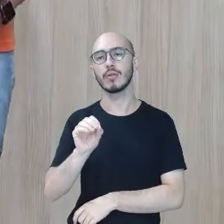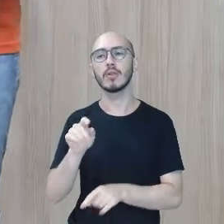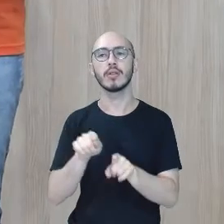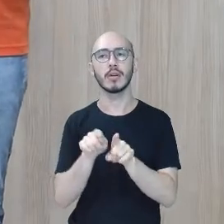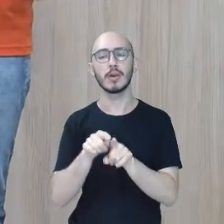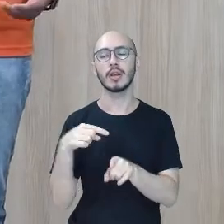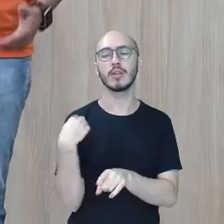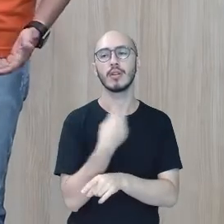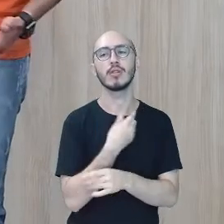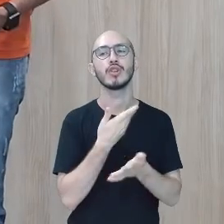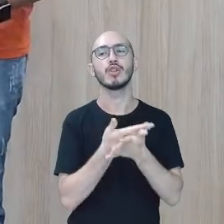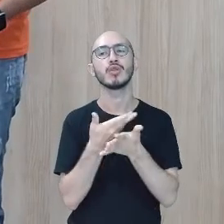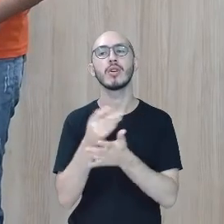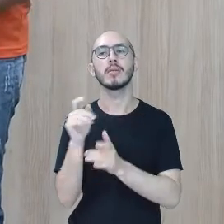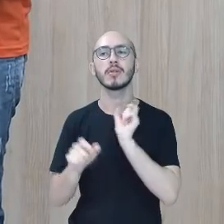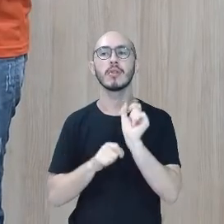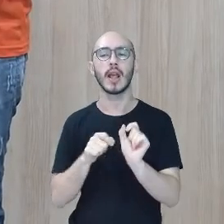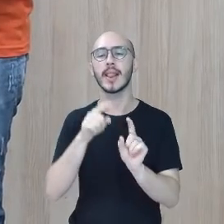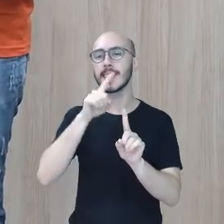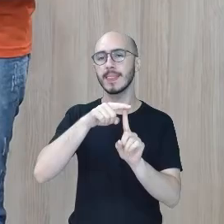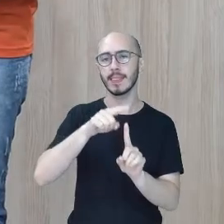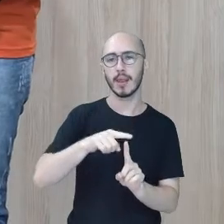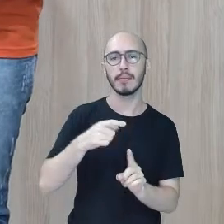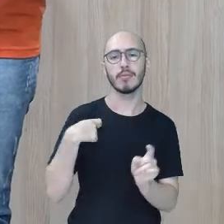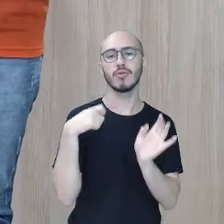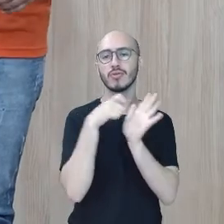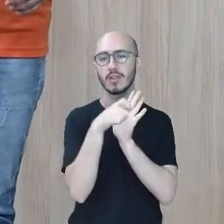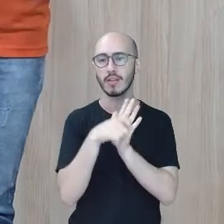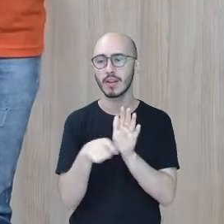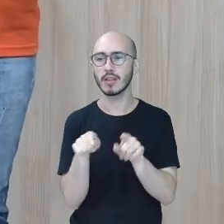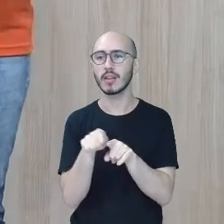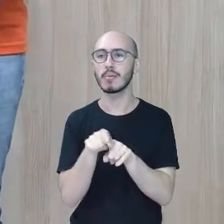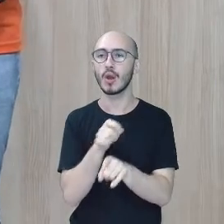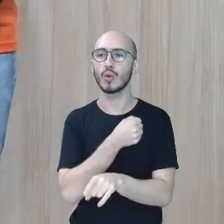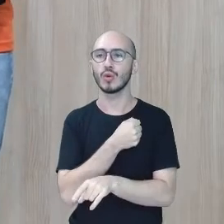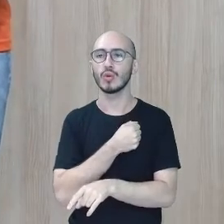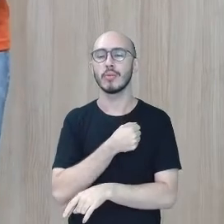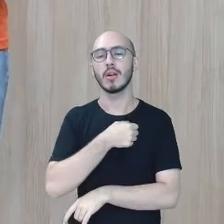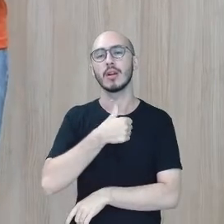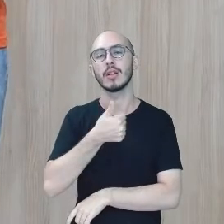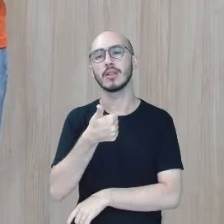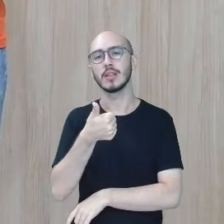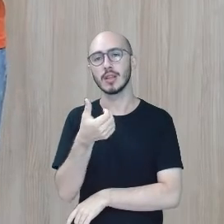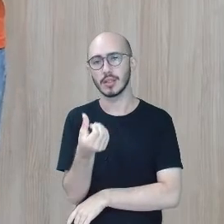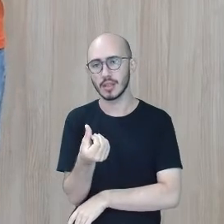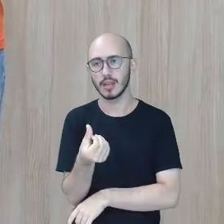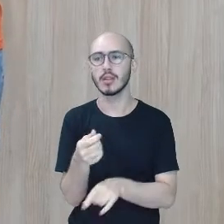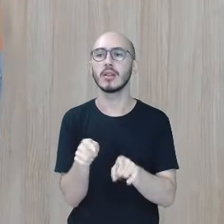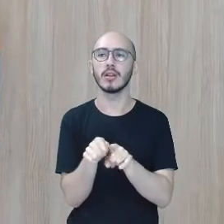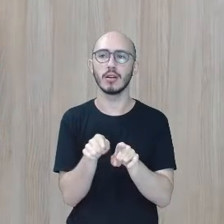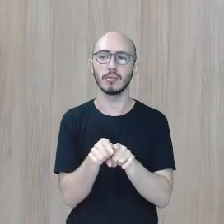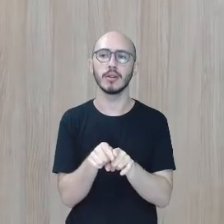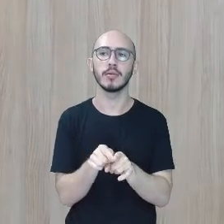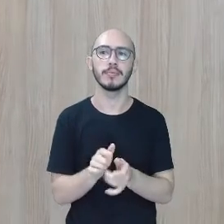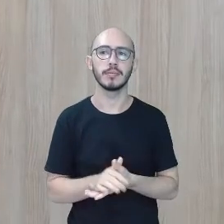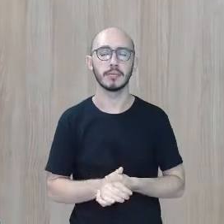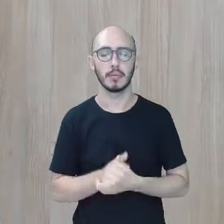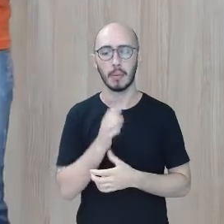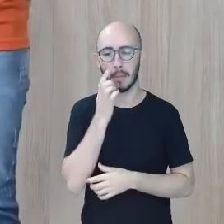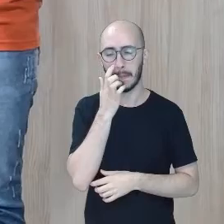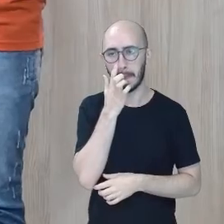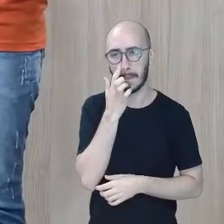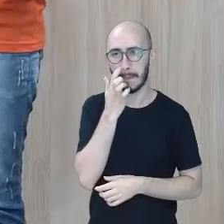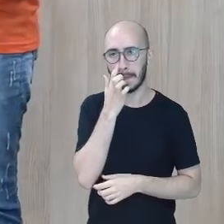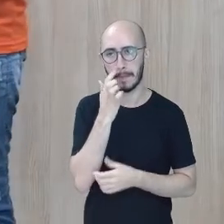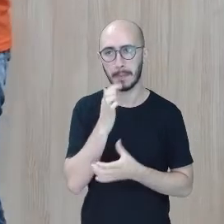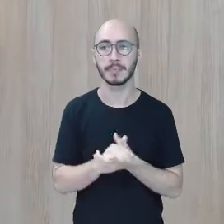também formas que a gente tem para escrever o número 16 em forma de fatoração. Então, eu